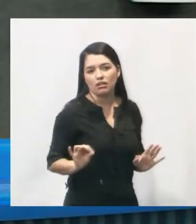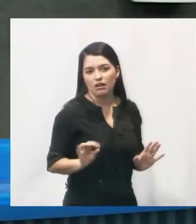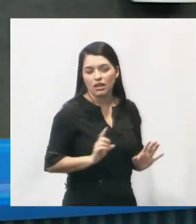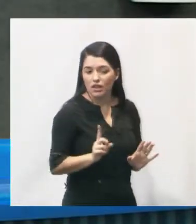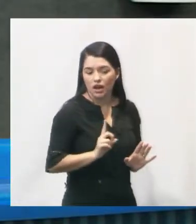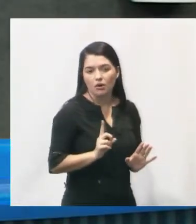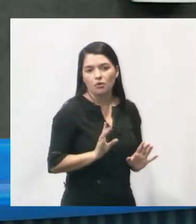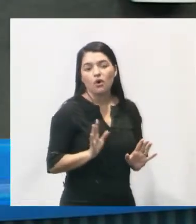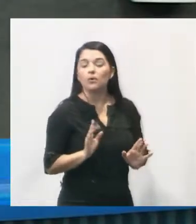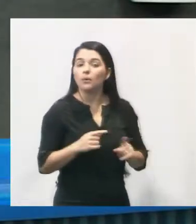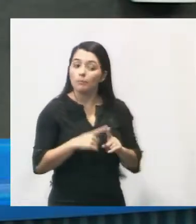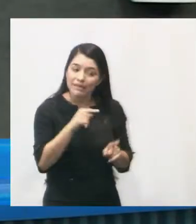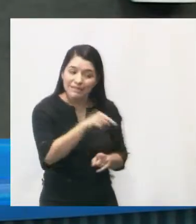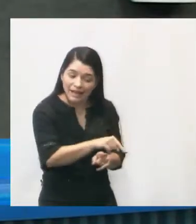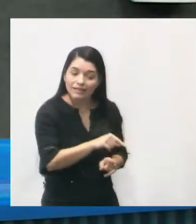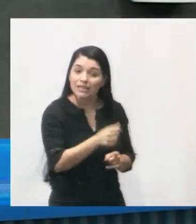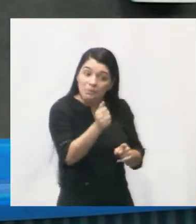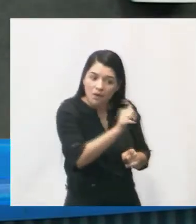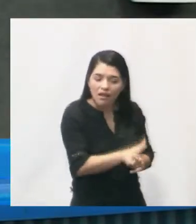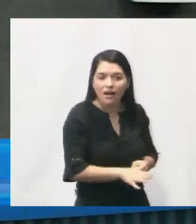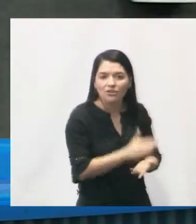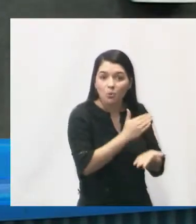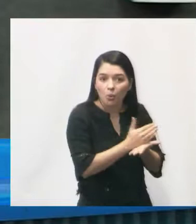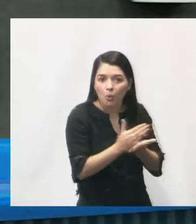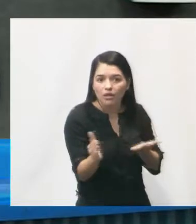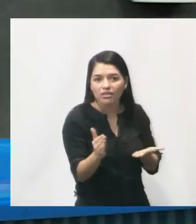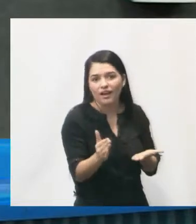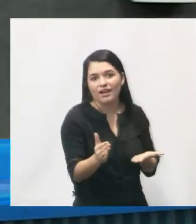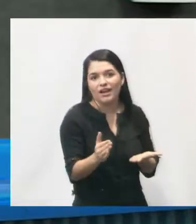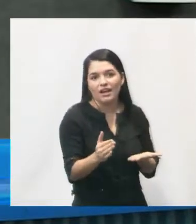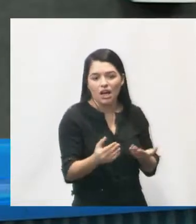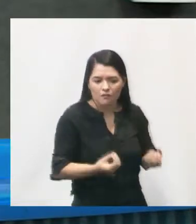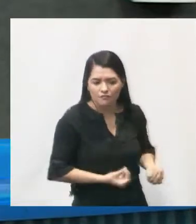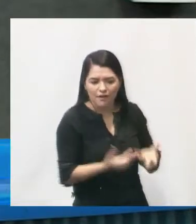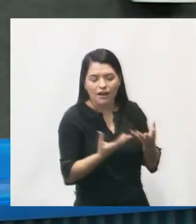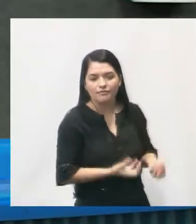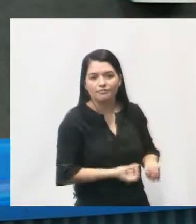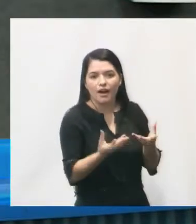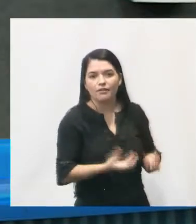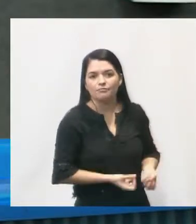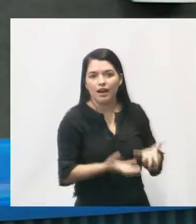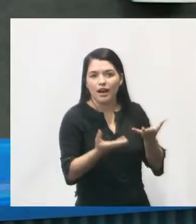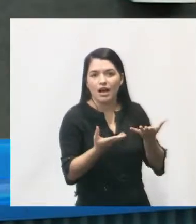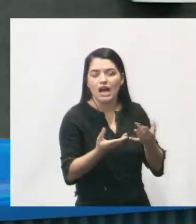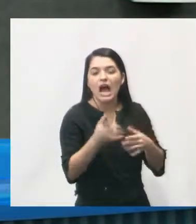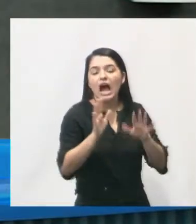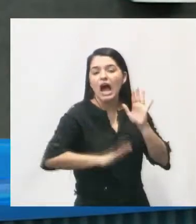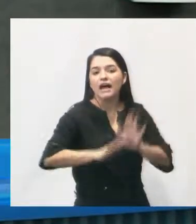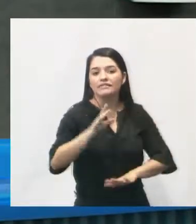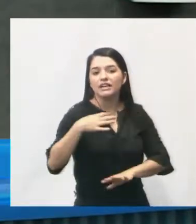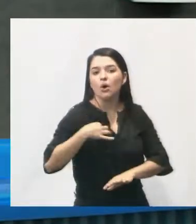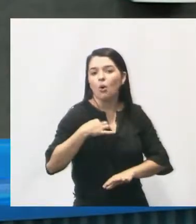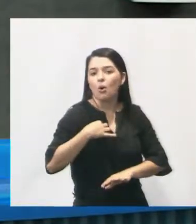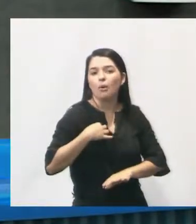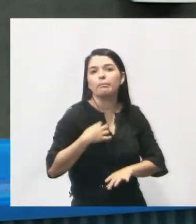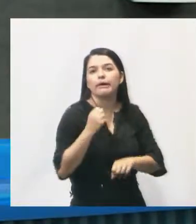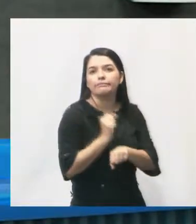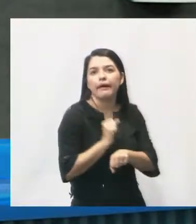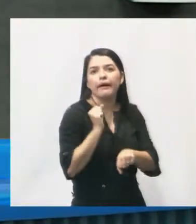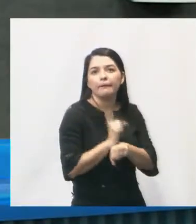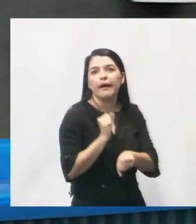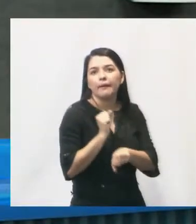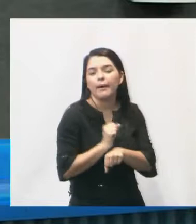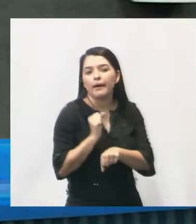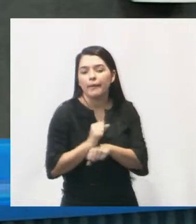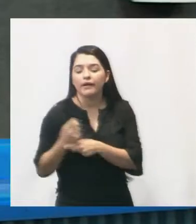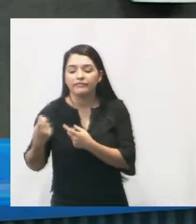loja dele. Aquela roupa bonita que está ali, que muitas vezes está parada 6 meses, vai, ô, Davi. Quando chega num liquida desse,